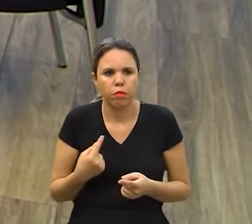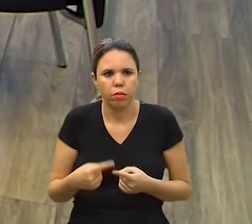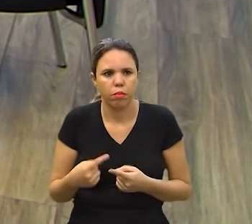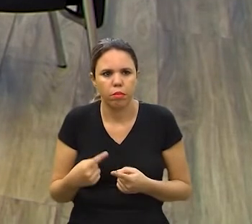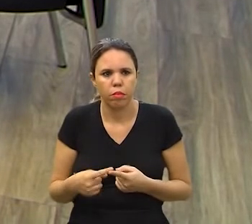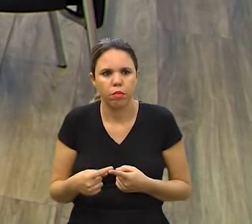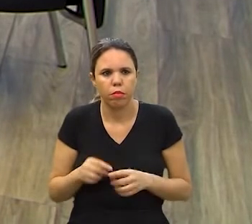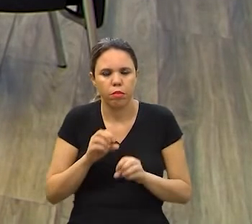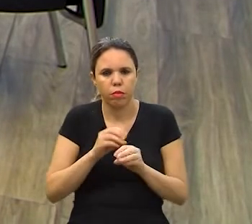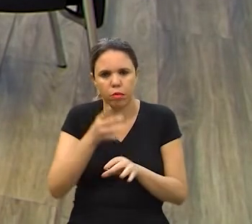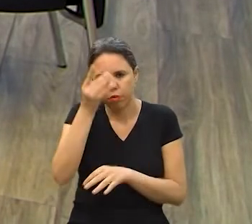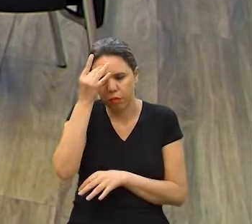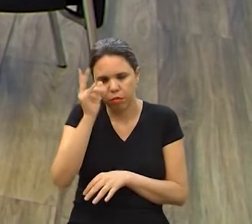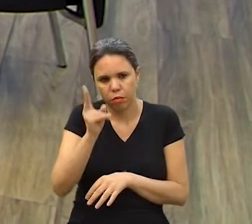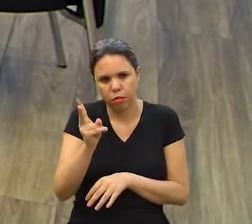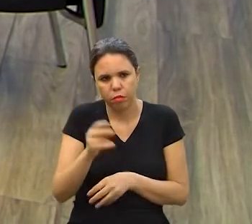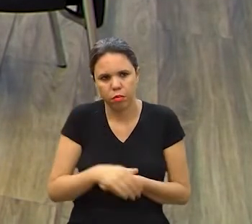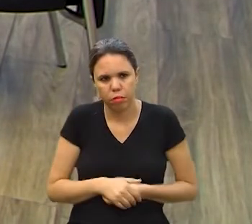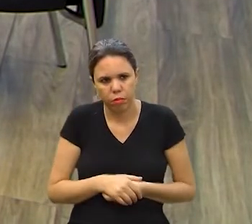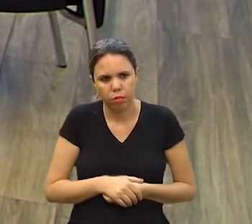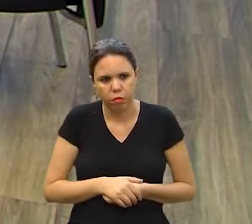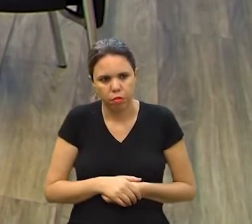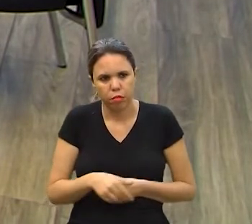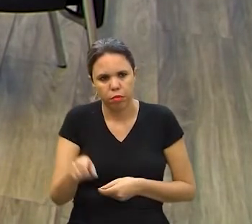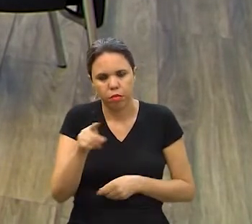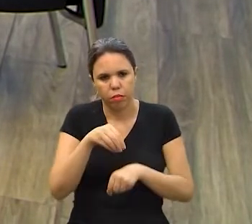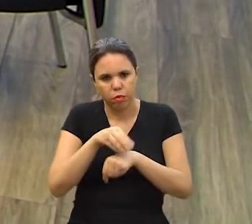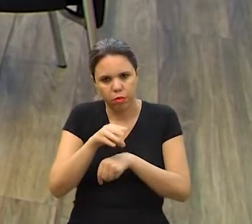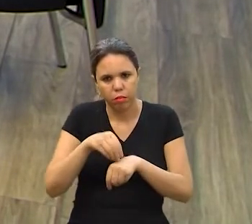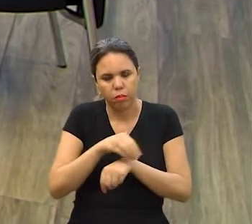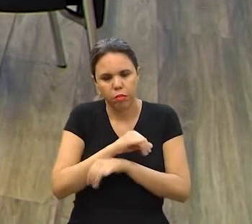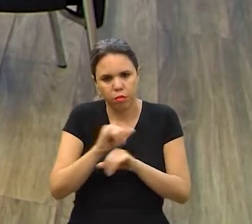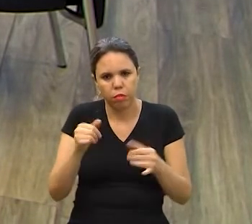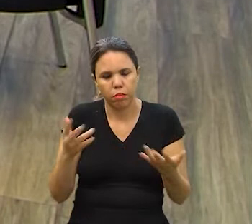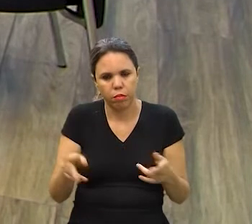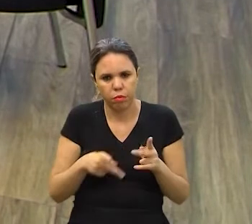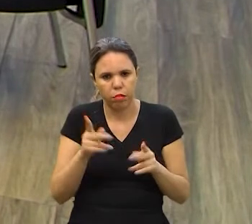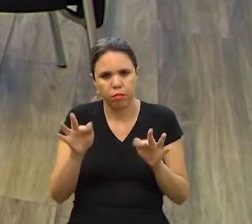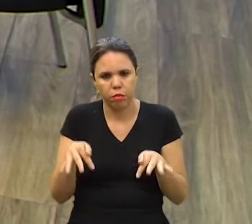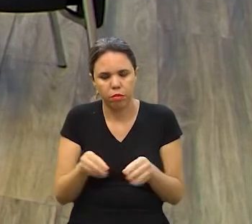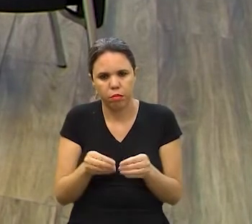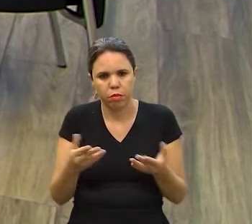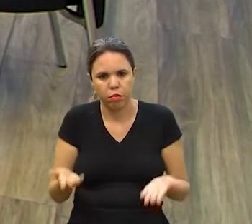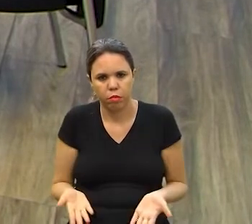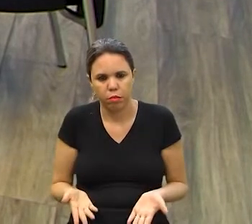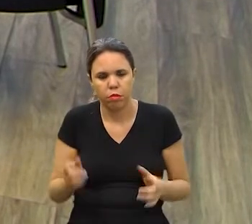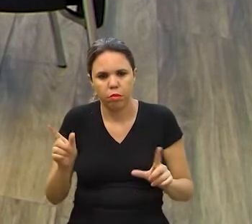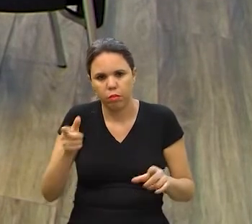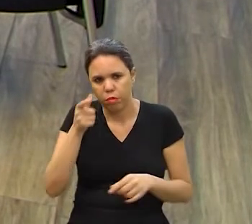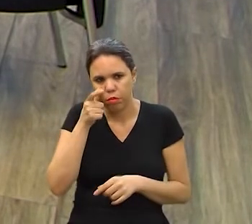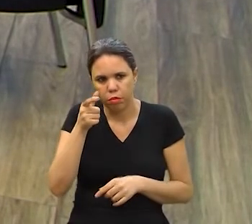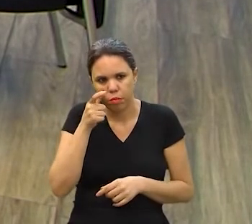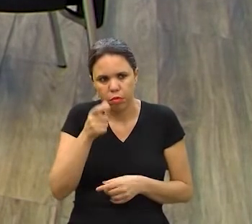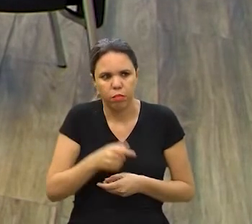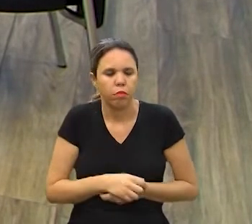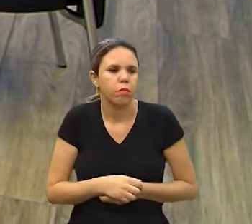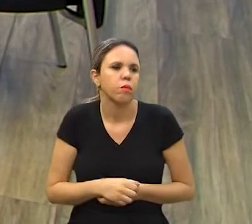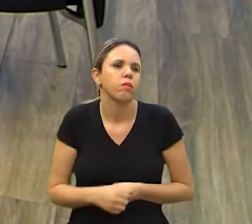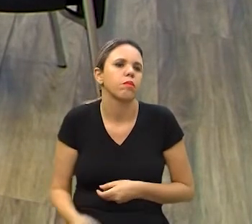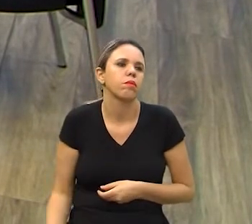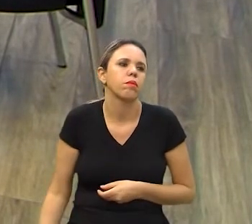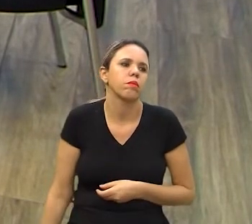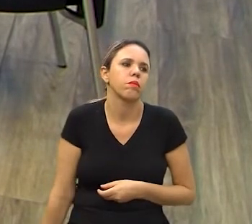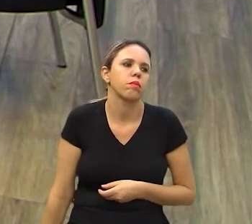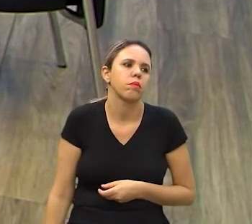vocês, porque nos ensinam a todo momento, mas também que vocês deixem uma mensagem final para o nosso telespectador,